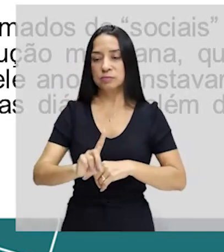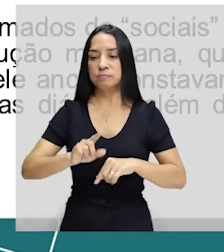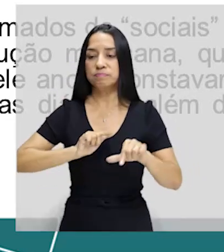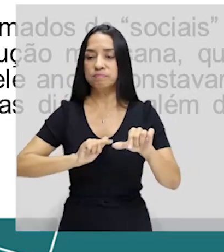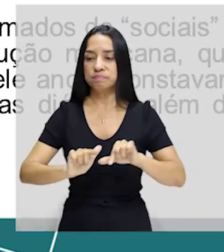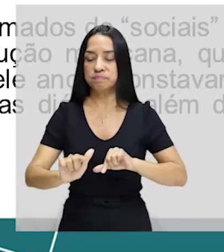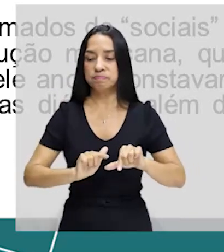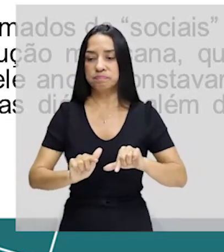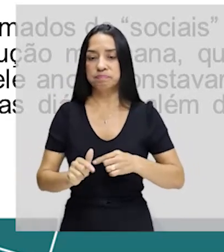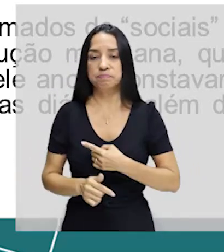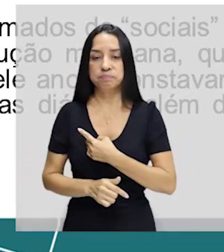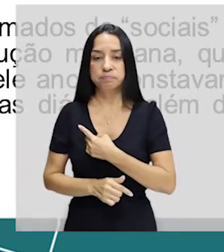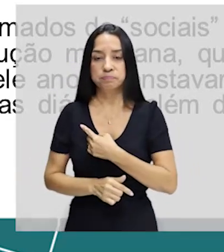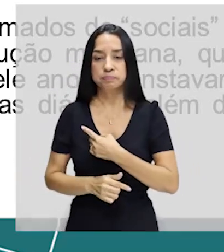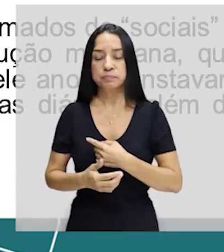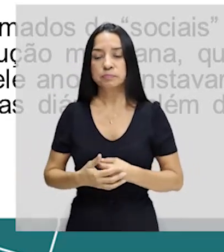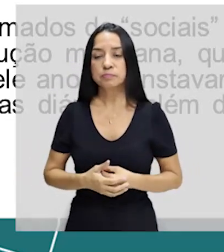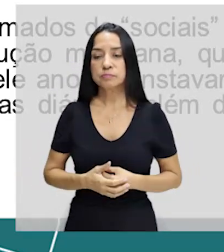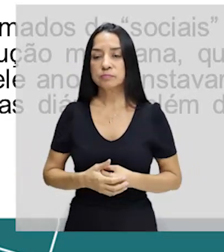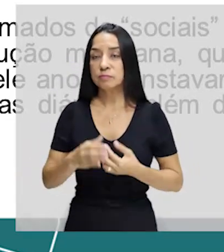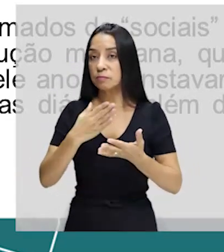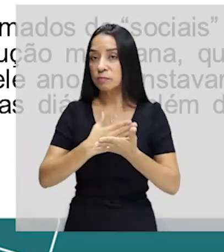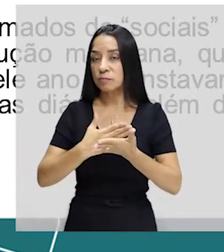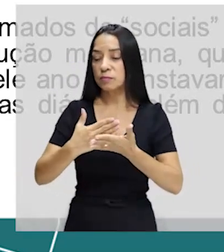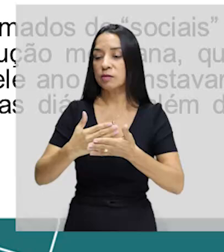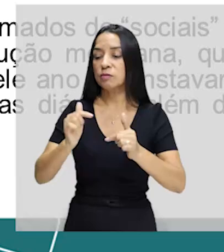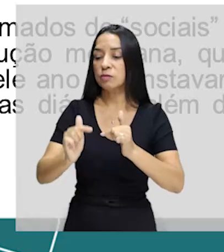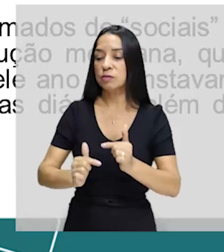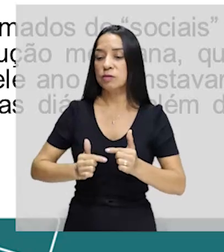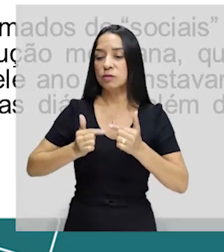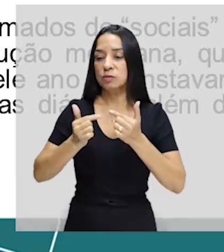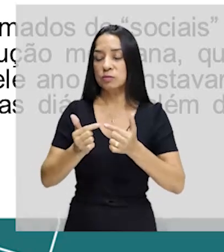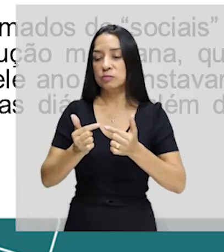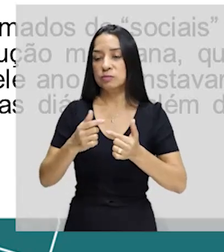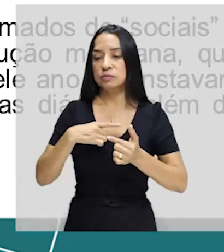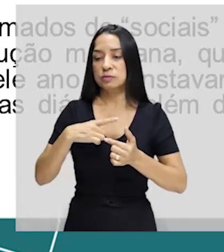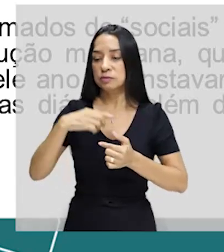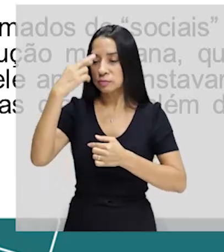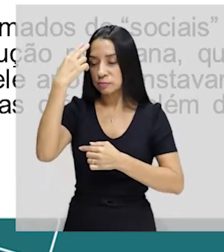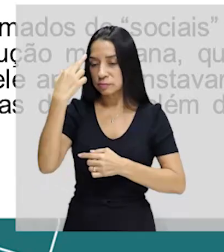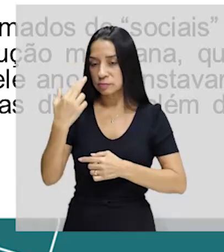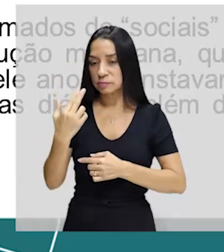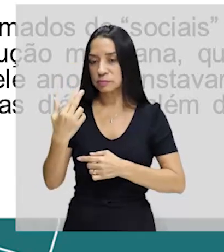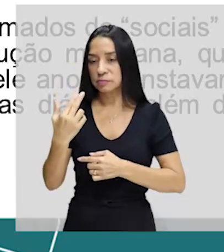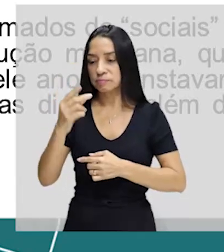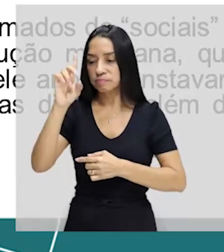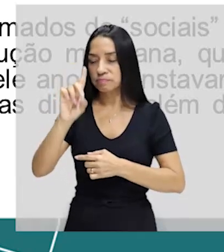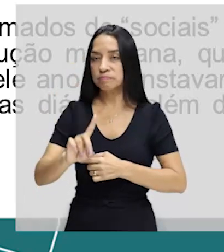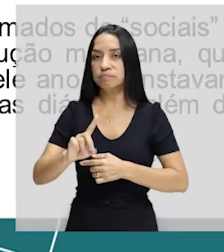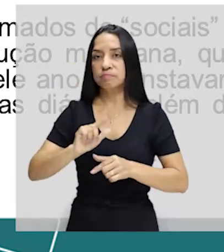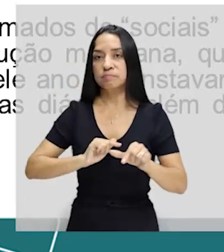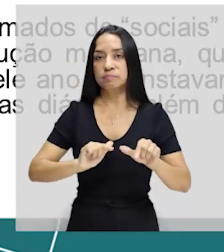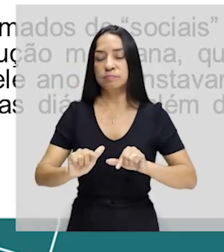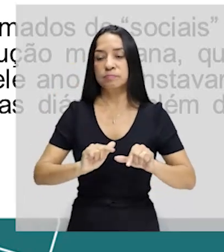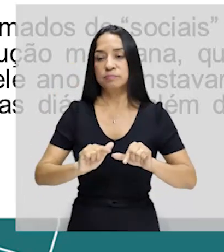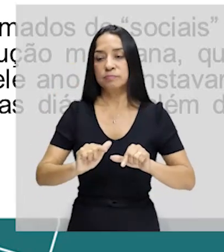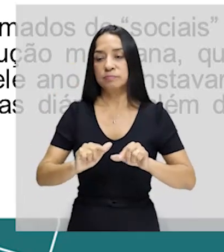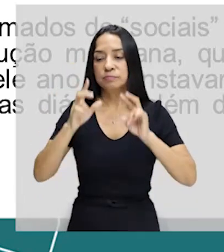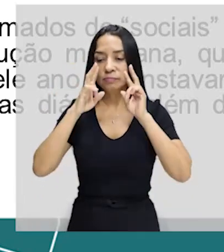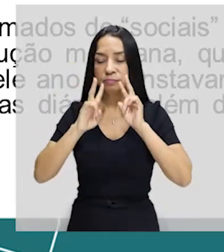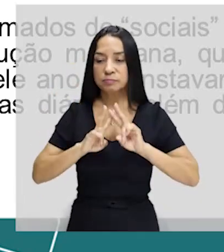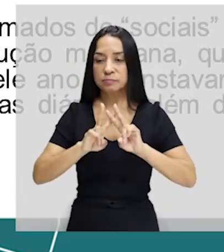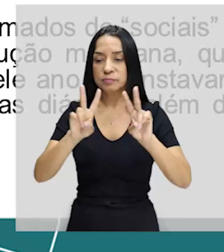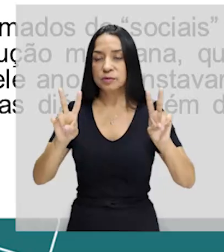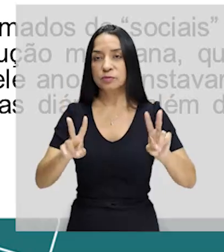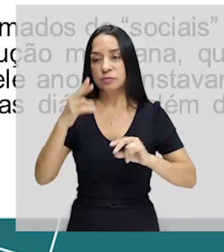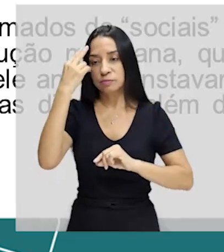trabalhistas. A partir dessas lutas, nós teremos uma historicidade dos direitos trabalhistas. E quando se olha